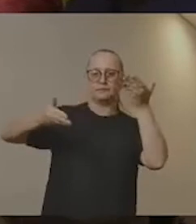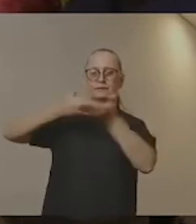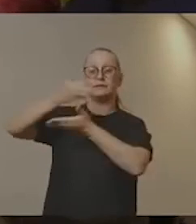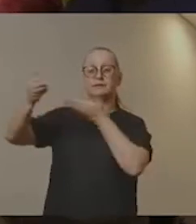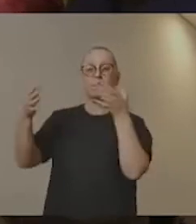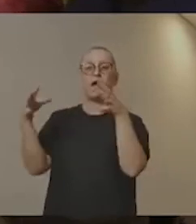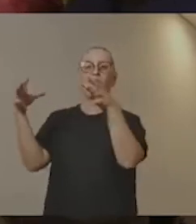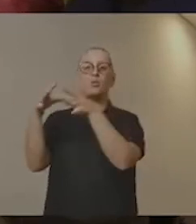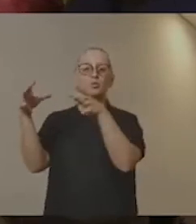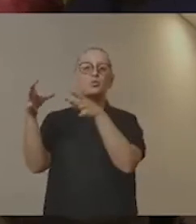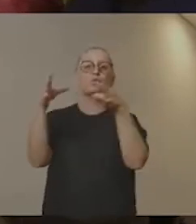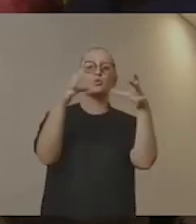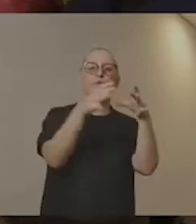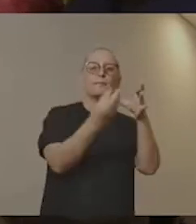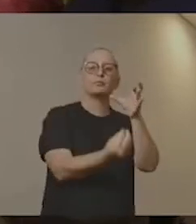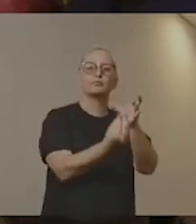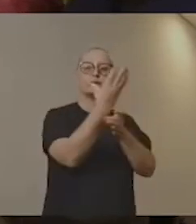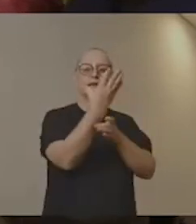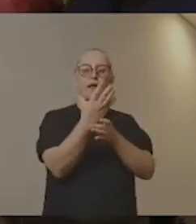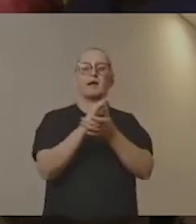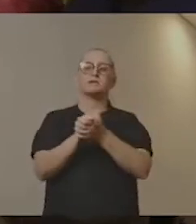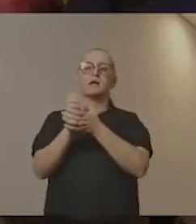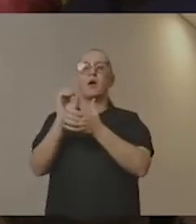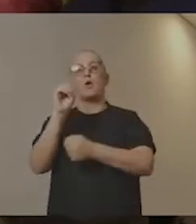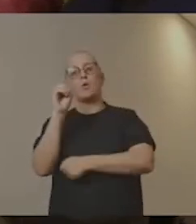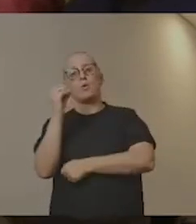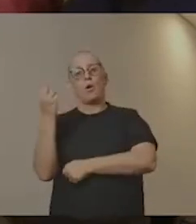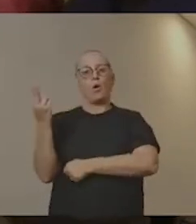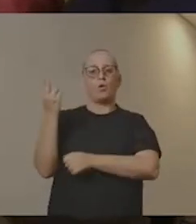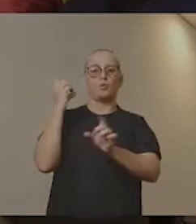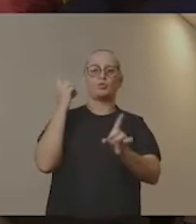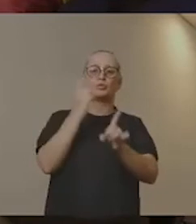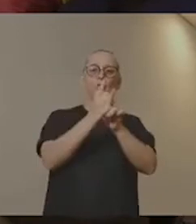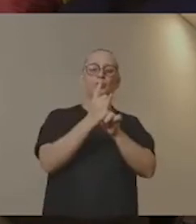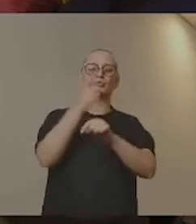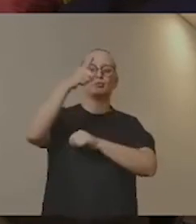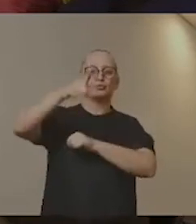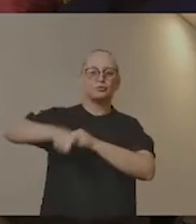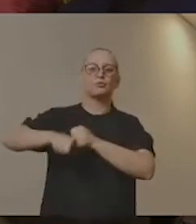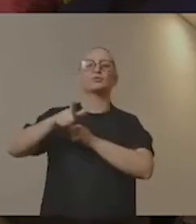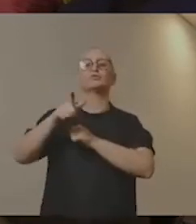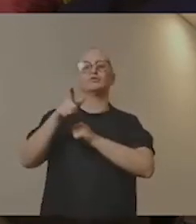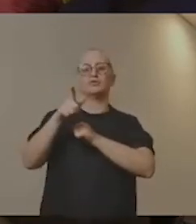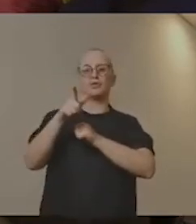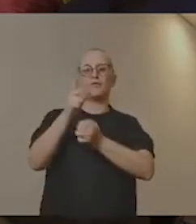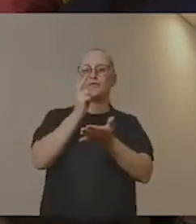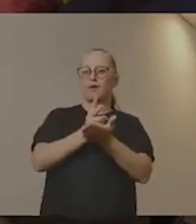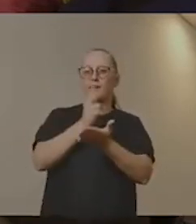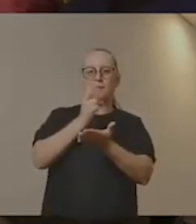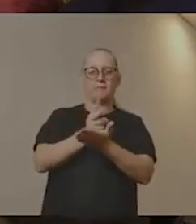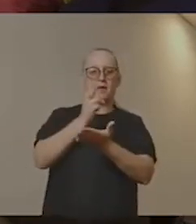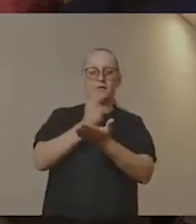escola e encontrou de novo aquilo que a Mariana acabou de falar, que é aquela configuração de ônibus,